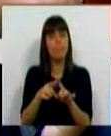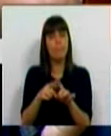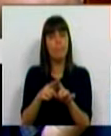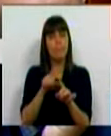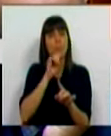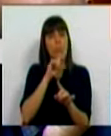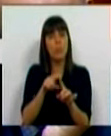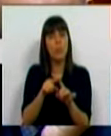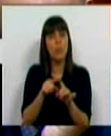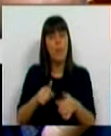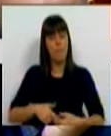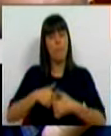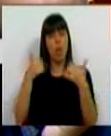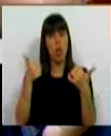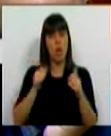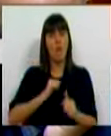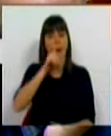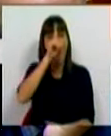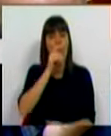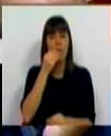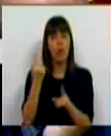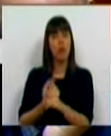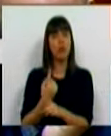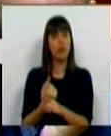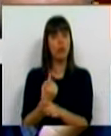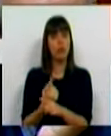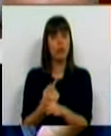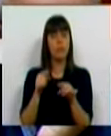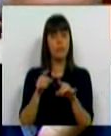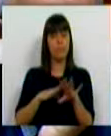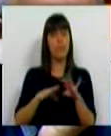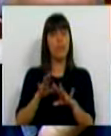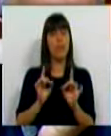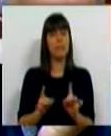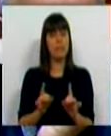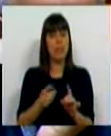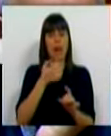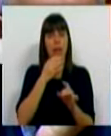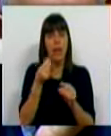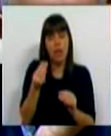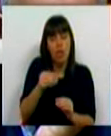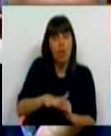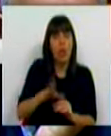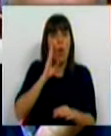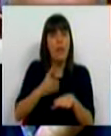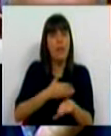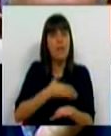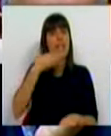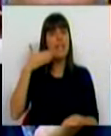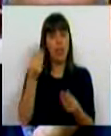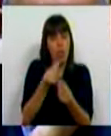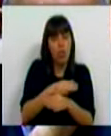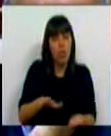a podermos melhorar os nossos hábitos alimentares e que isso faça, sobretudo, desde a infância,